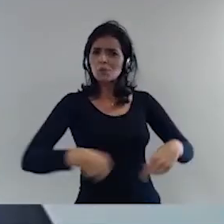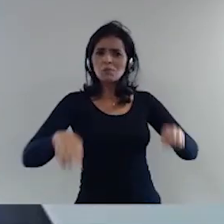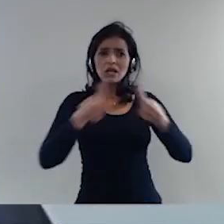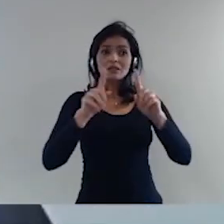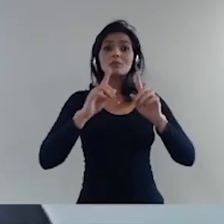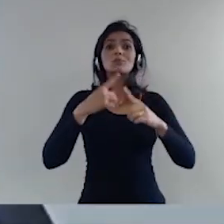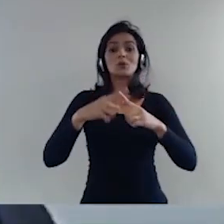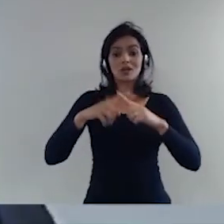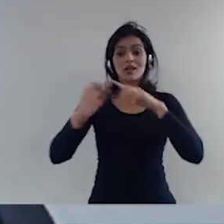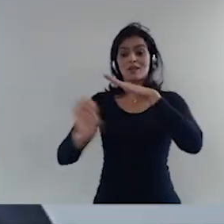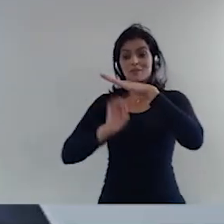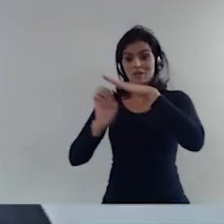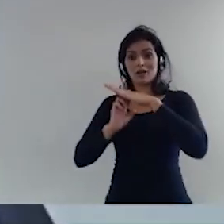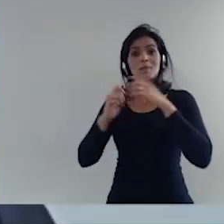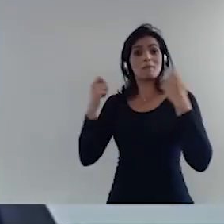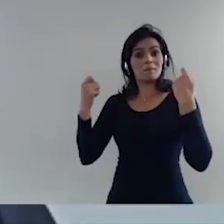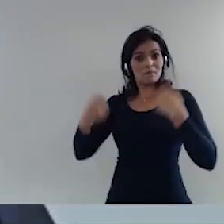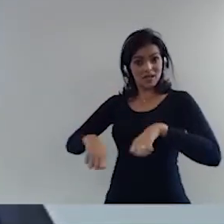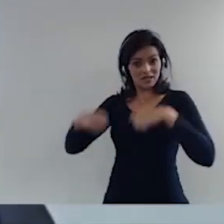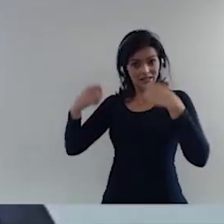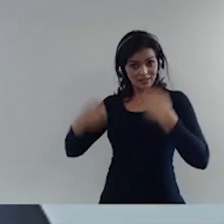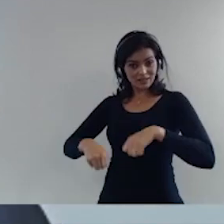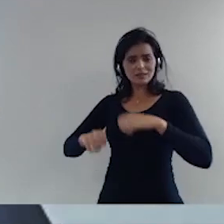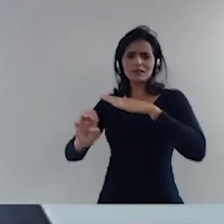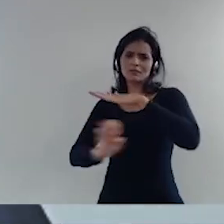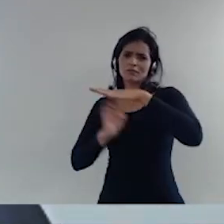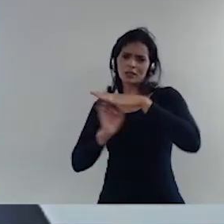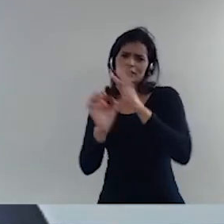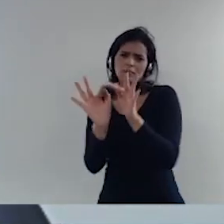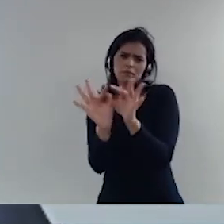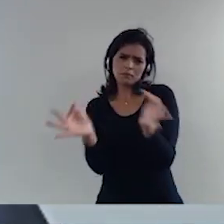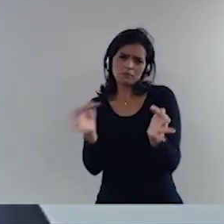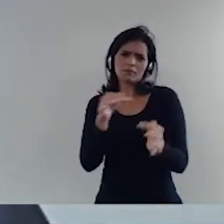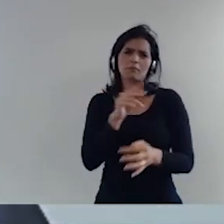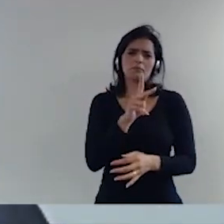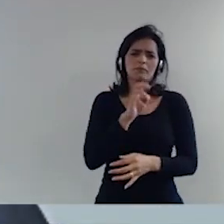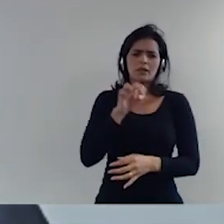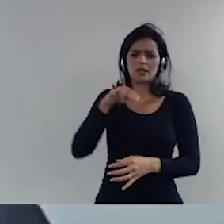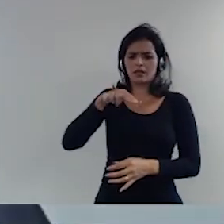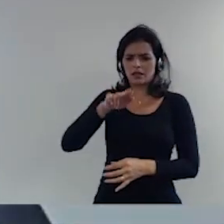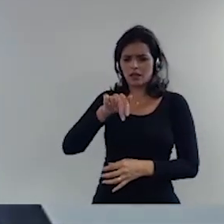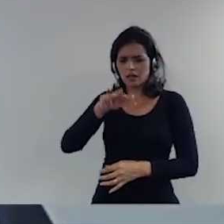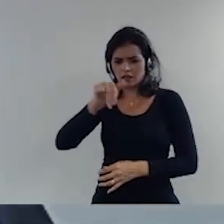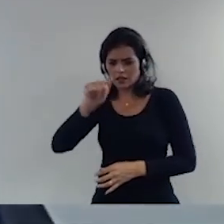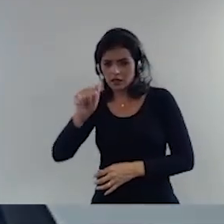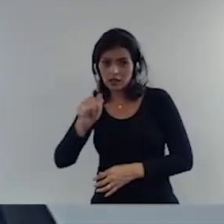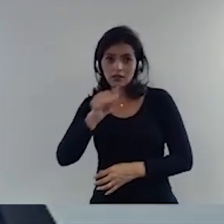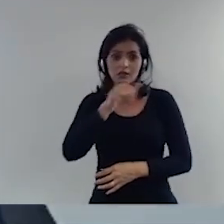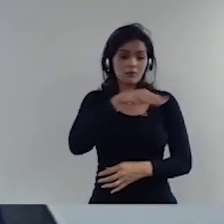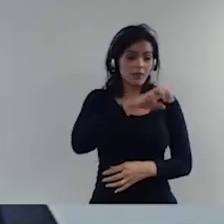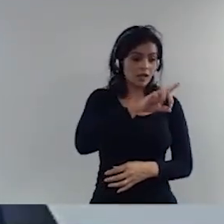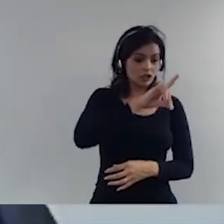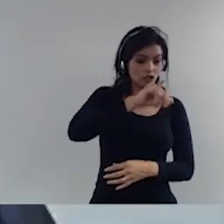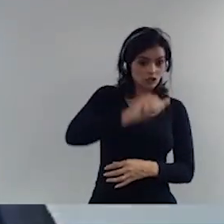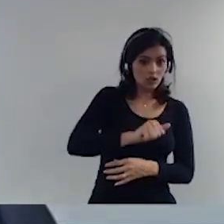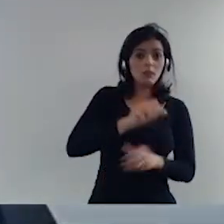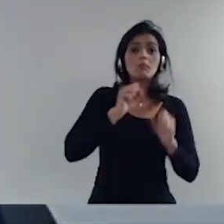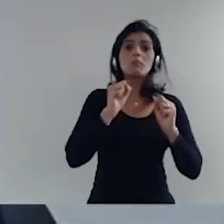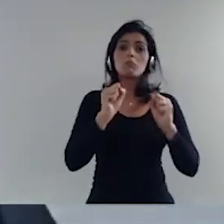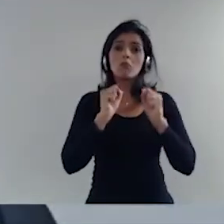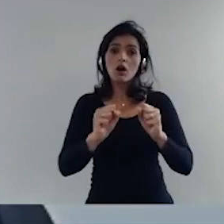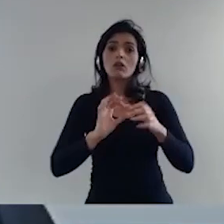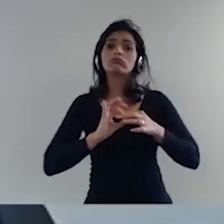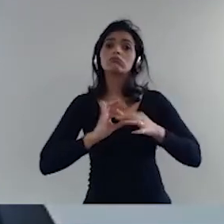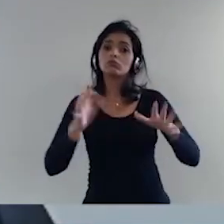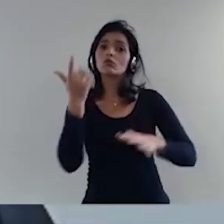que precisarem, principalmente as pequenas e médias, aqui tem uma pegadinha que eu comento já, podem liberar,